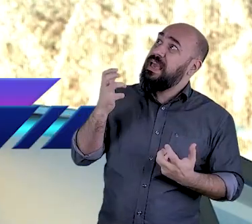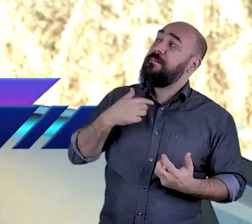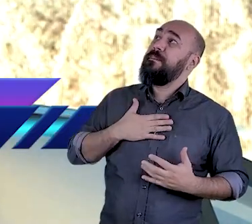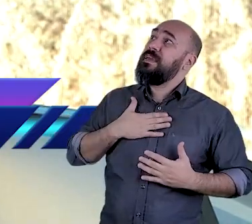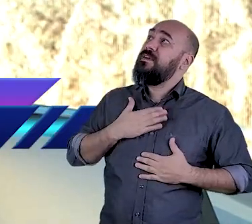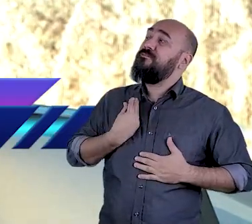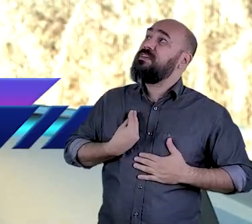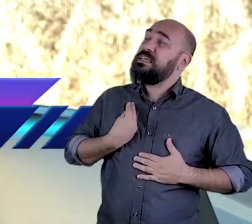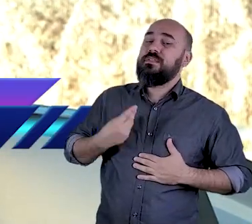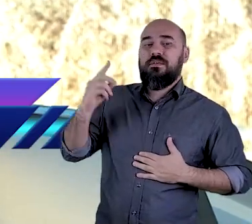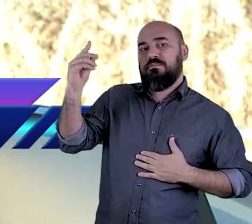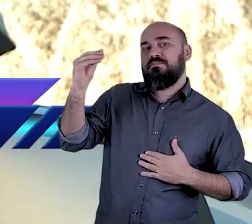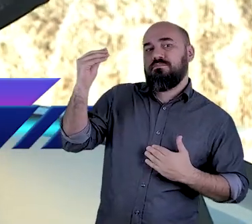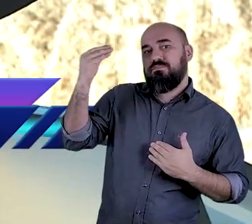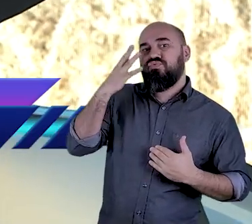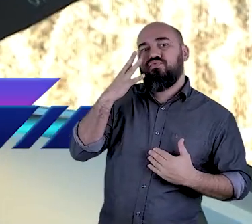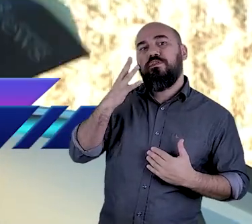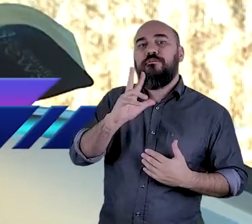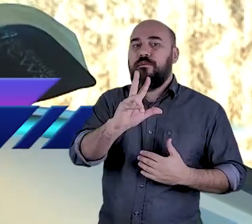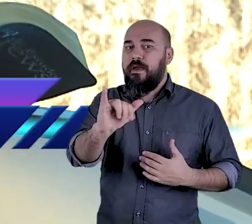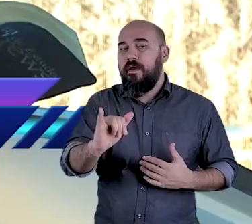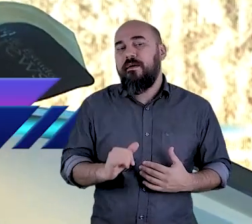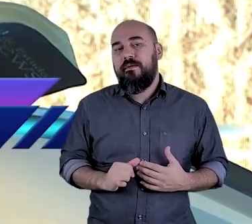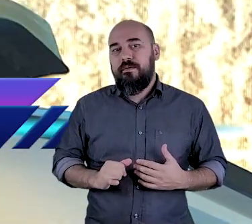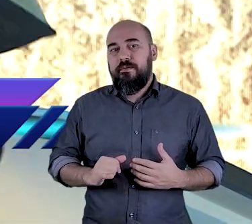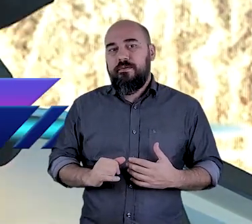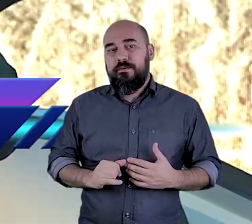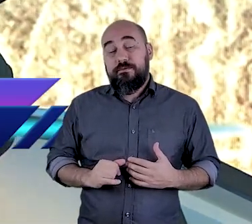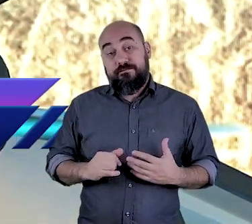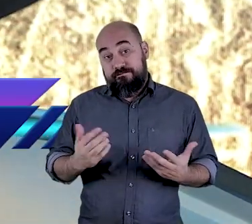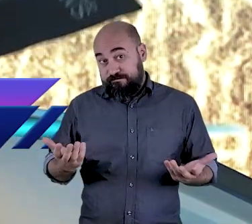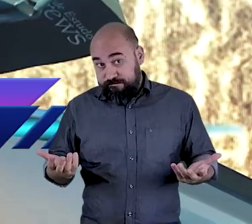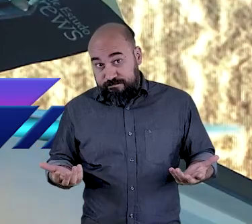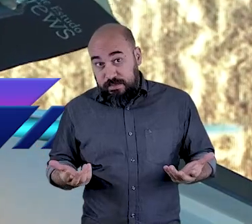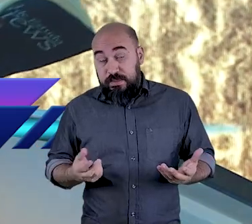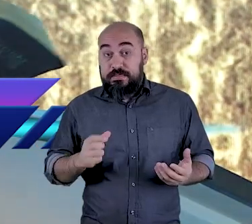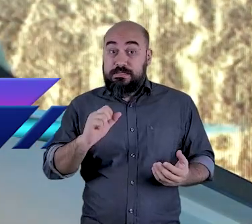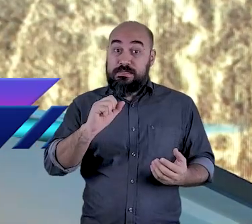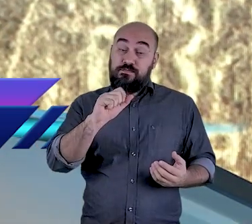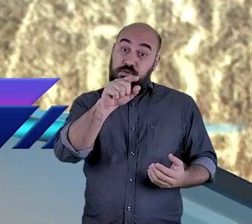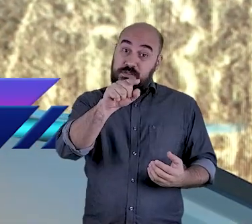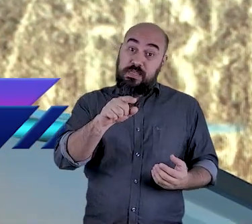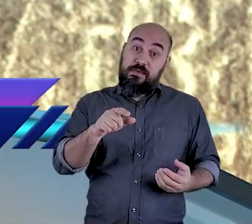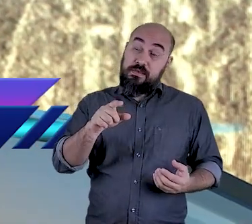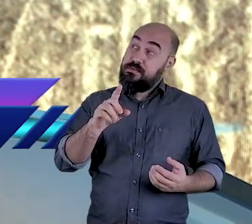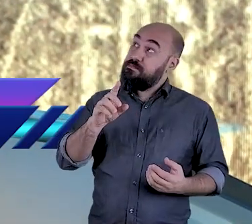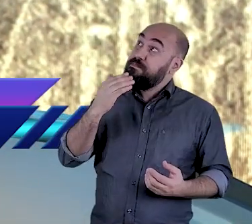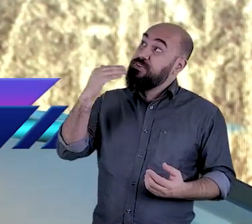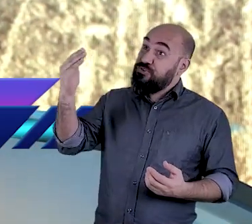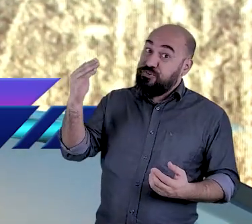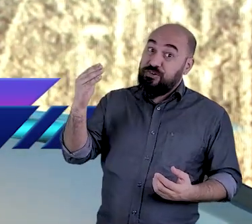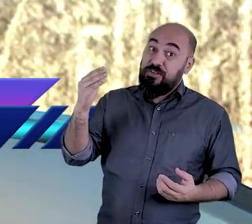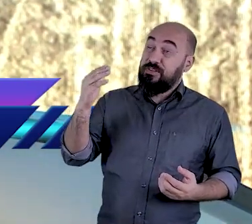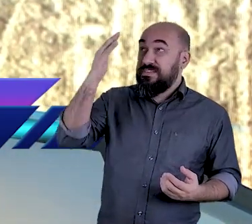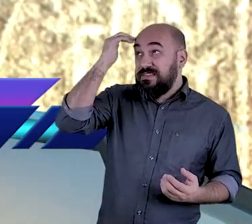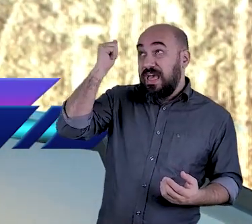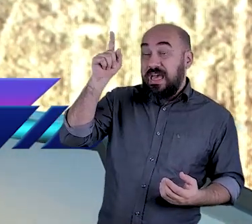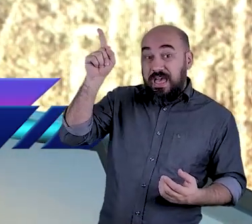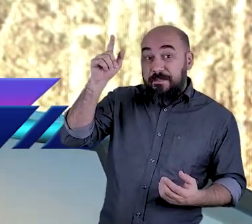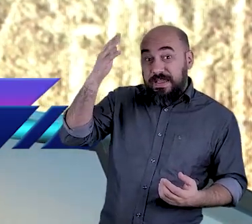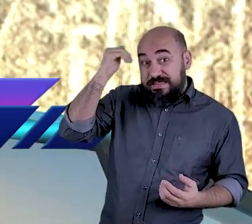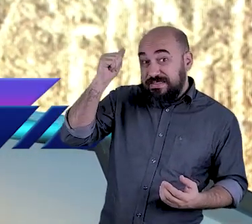deu para entender Deus vai te dar o que você pede ou que você deveria ter pedido Se você soubesse o que ele sabe